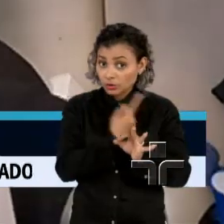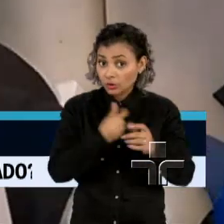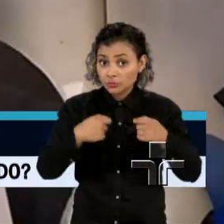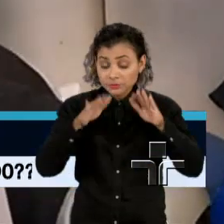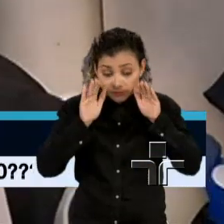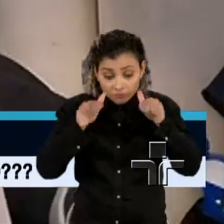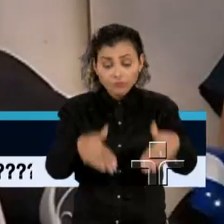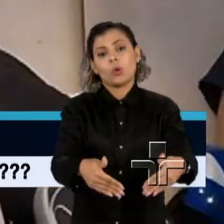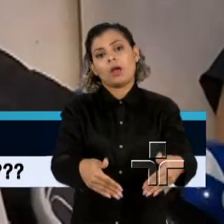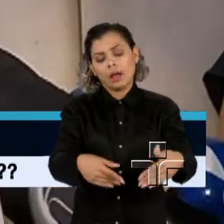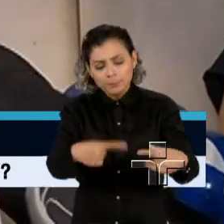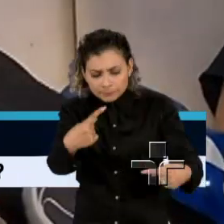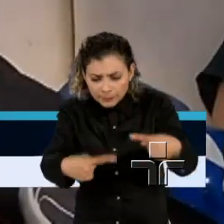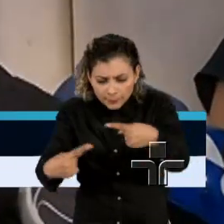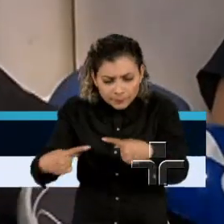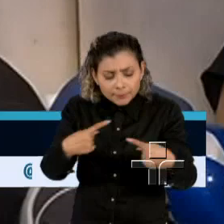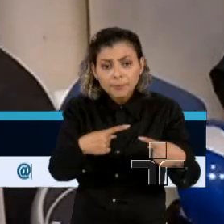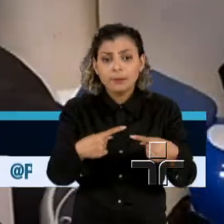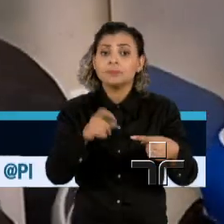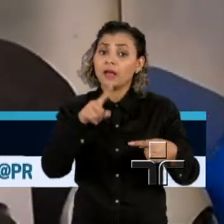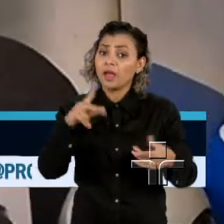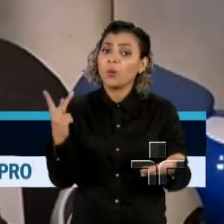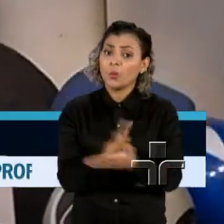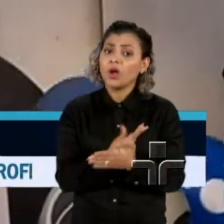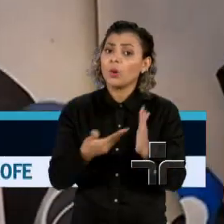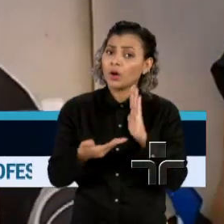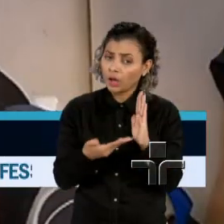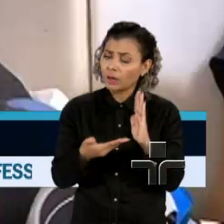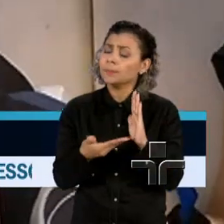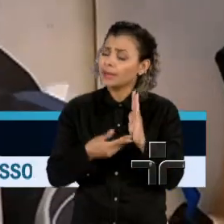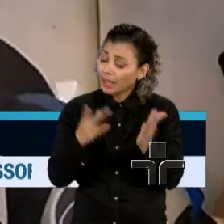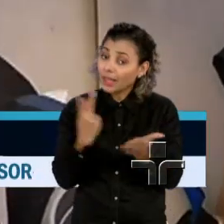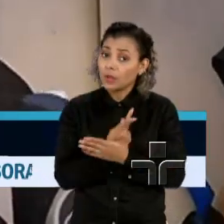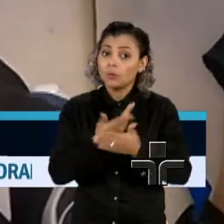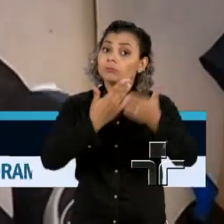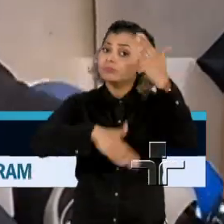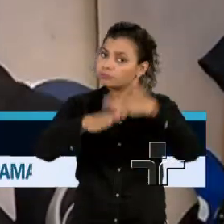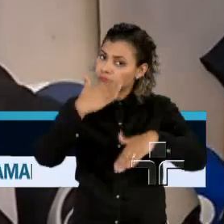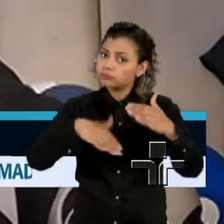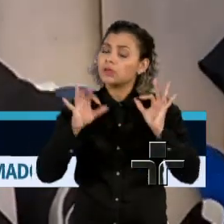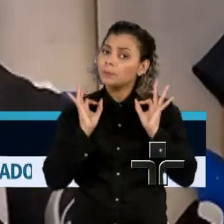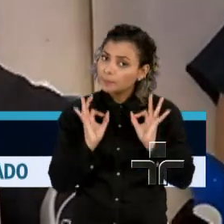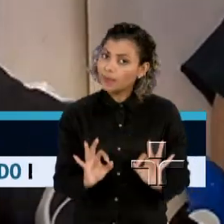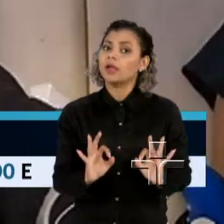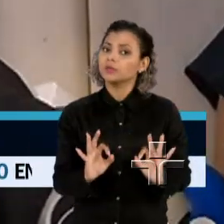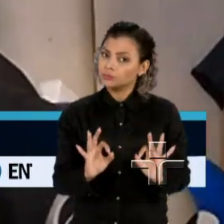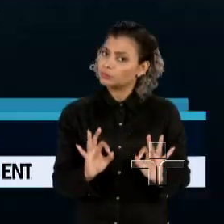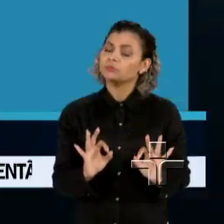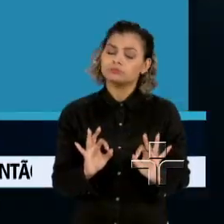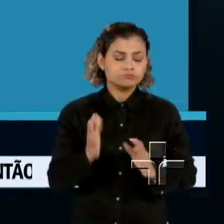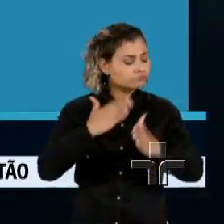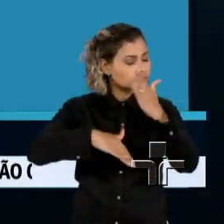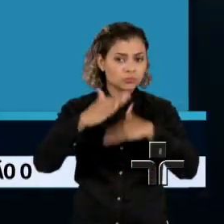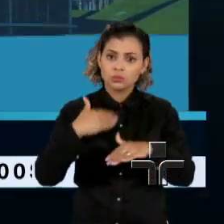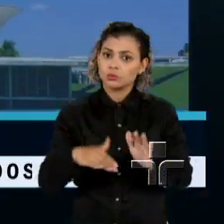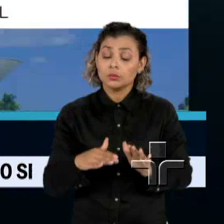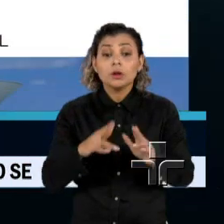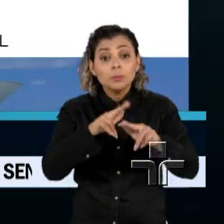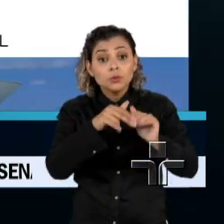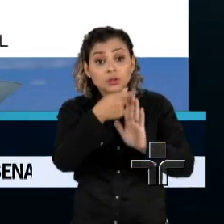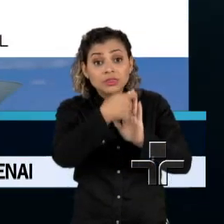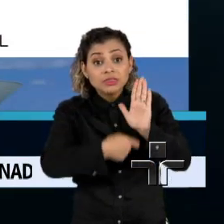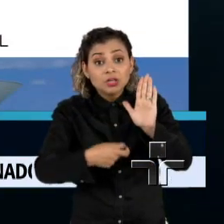sobre ele reconhecer que foi um erro da Câmara dos Deputados, um retrocesso inimaginável. Pela nova